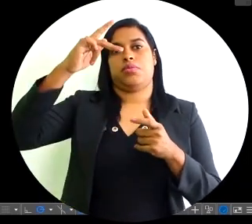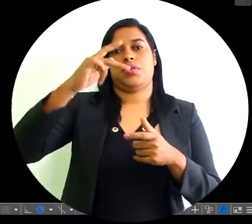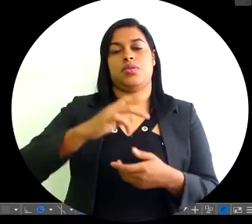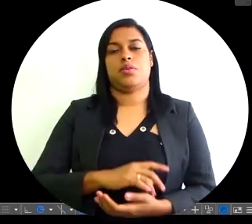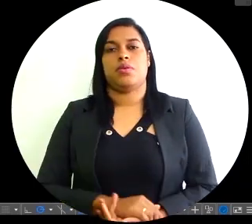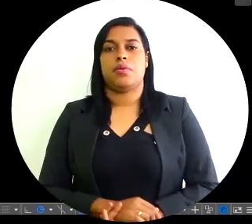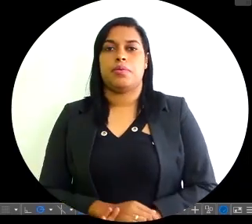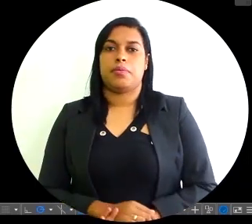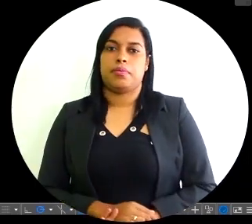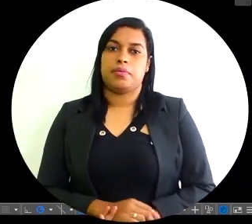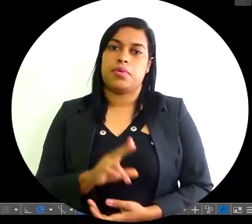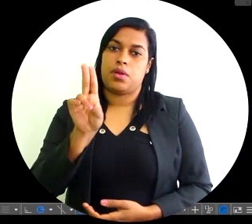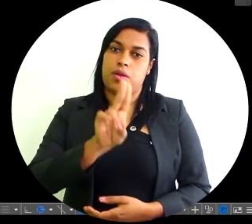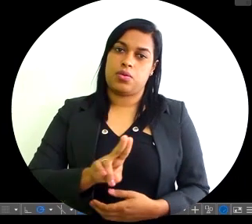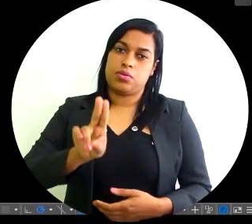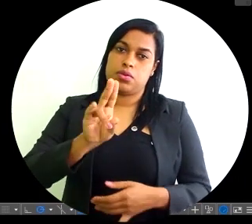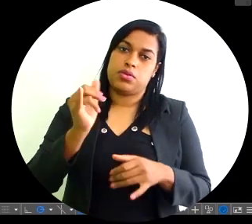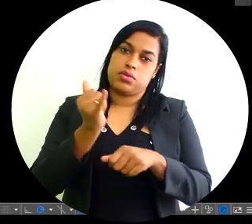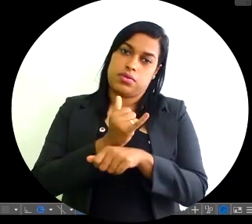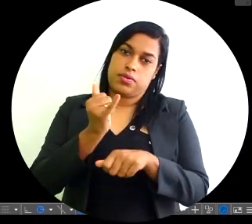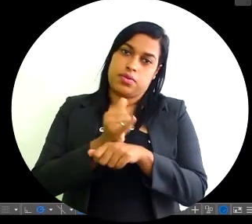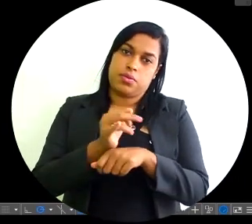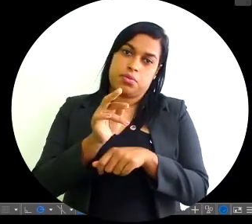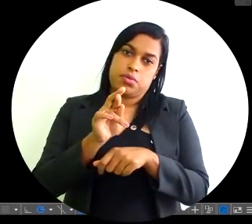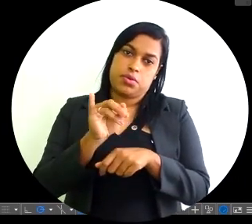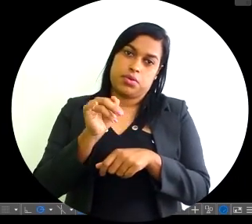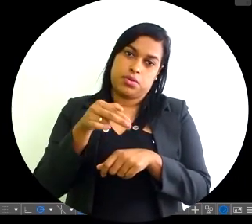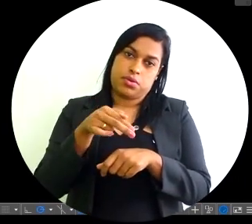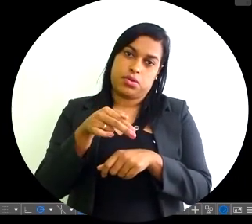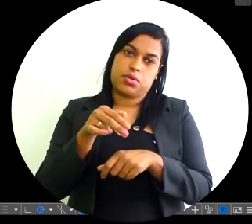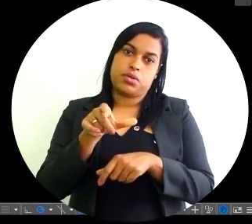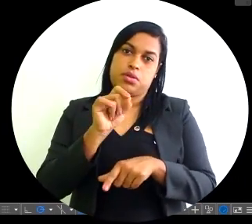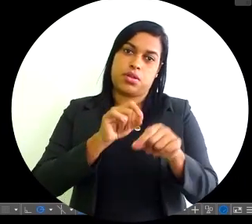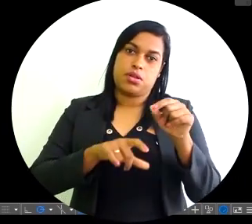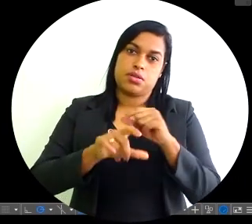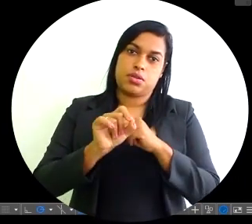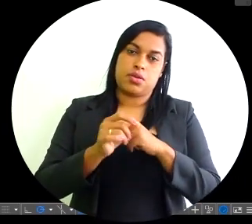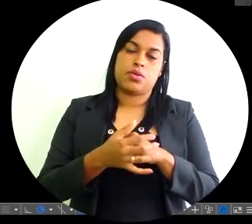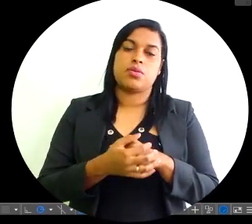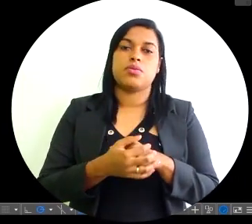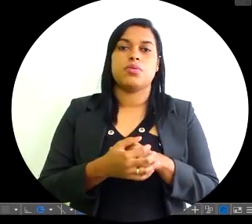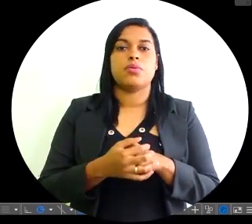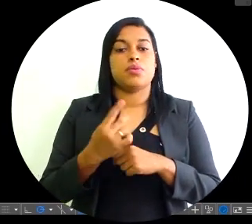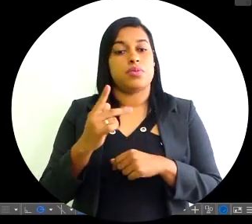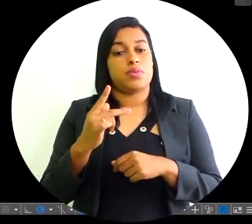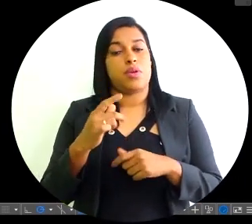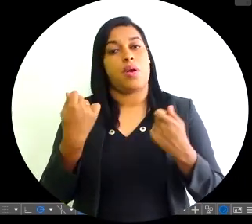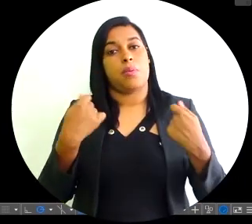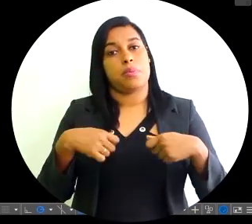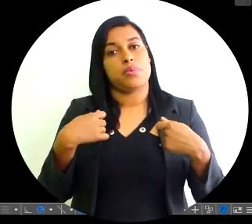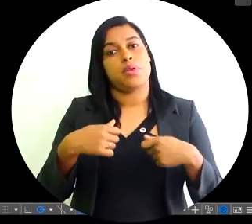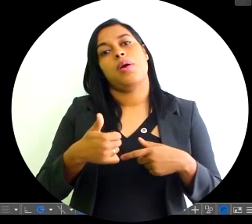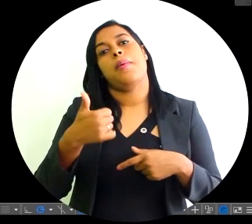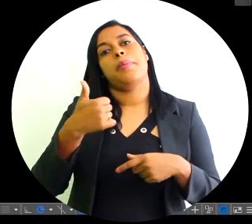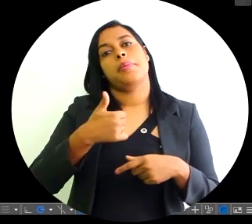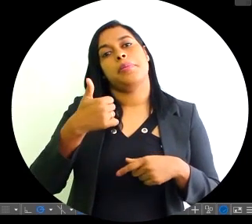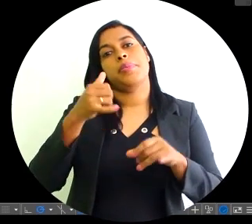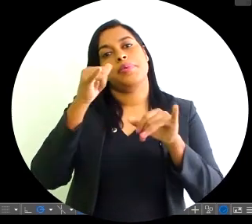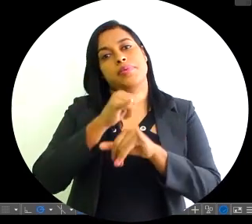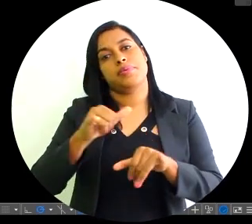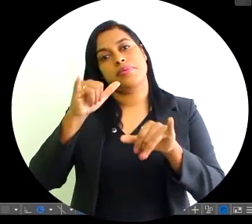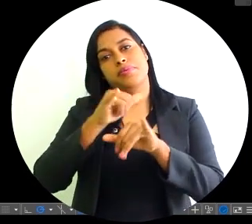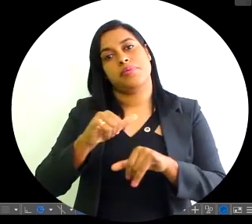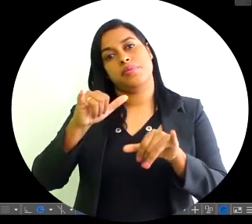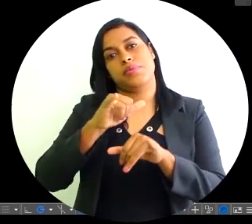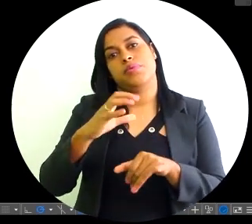aqui a parte superior dessa linha. Então, eu utilizo essa ferramenta Trim, seleciono ela. Nesse caso, a